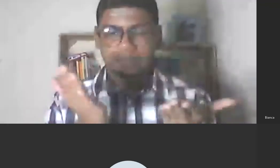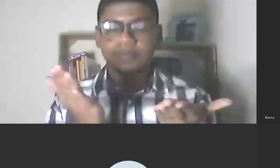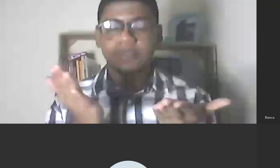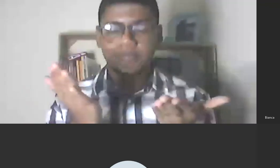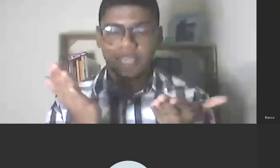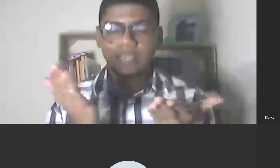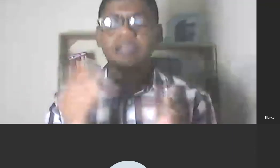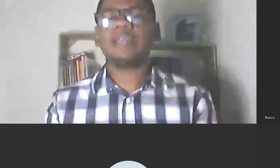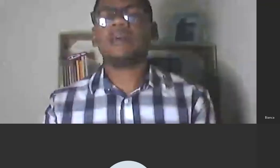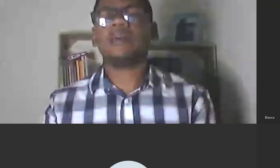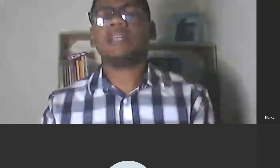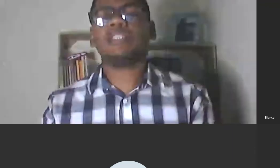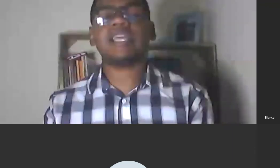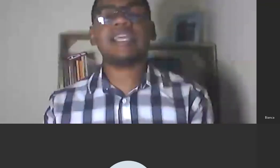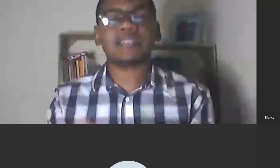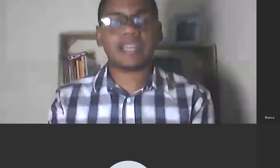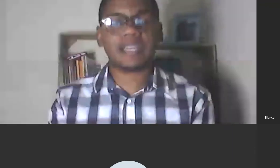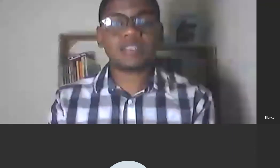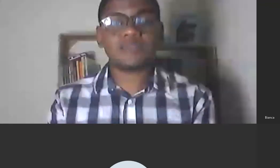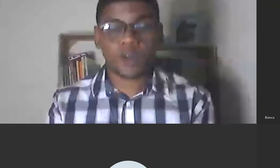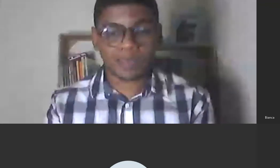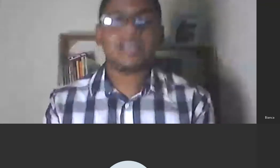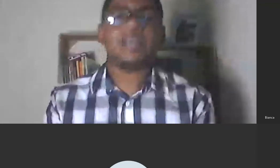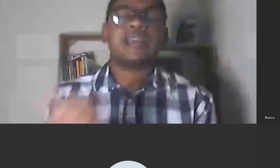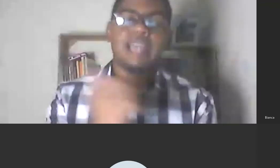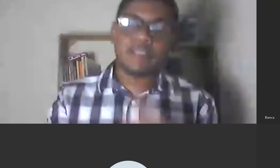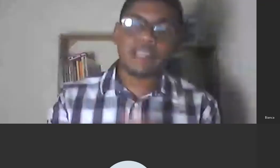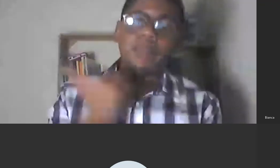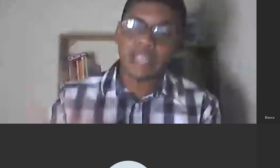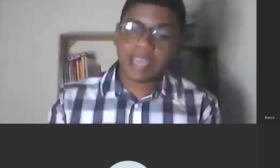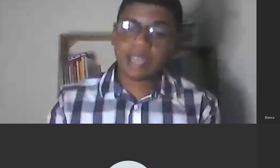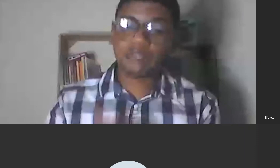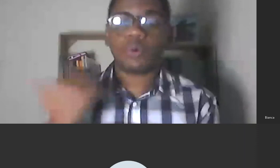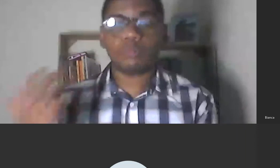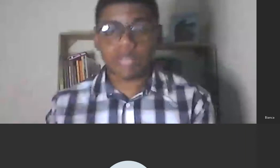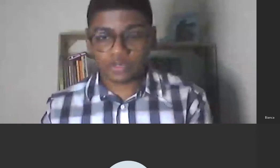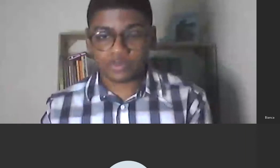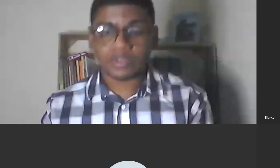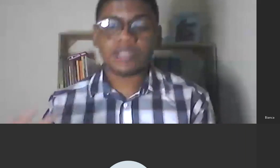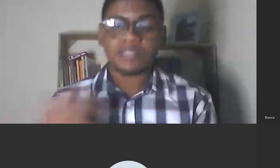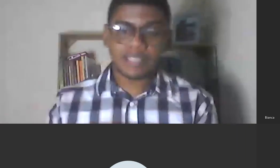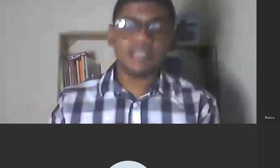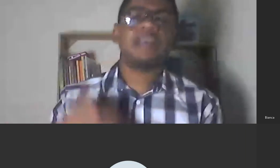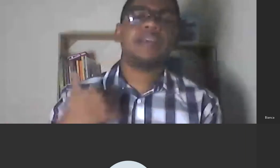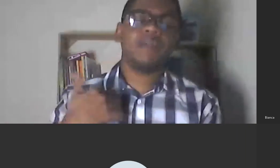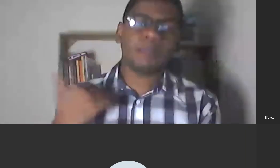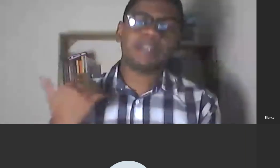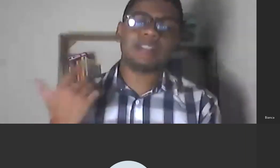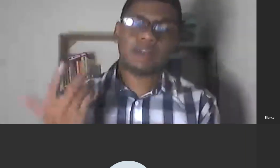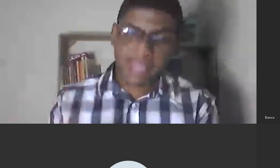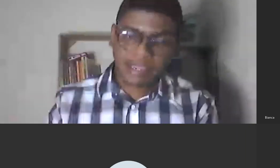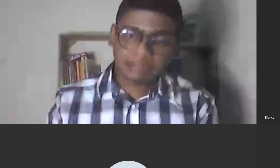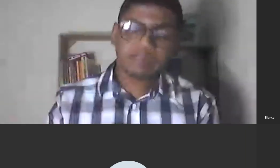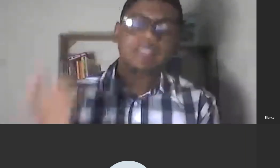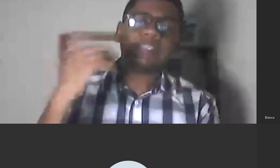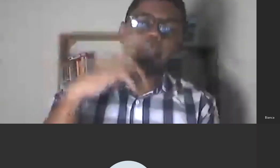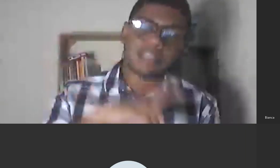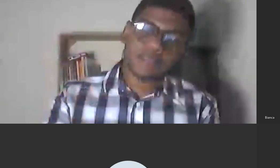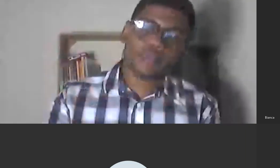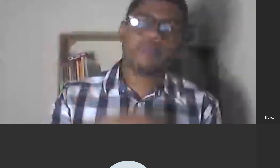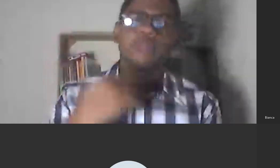Apresentar. Ok? Então, a gente tem essas 3 formas. E aí vai depender do contexto. Se eu apresento